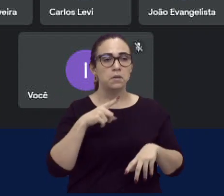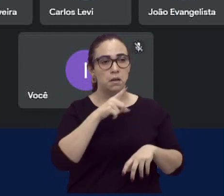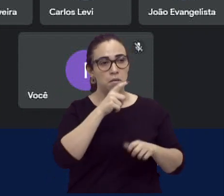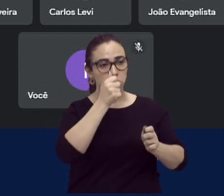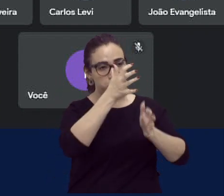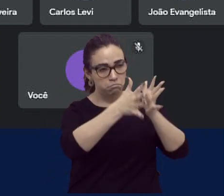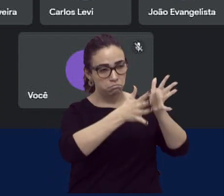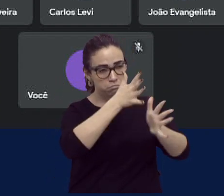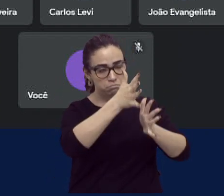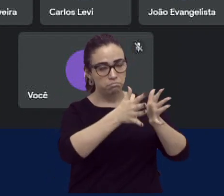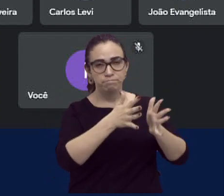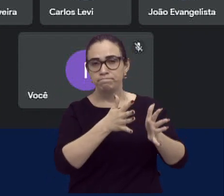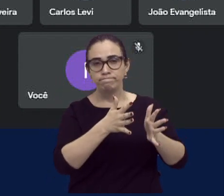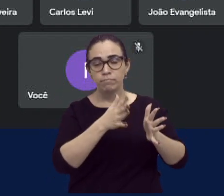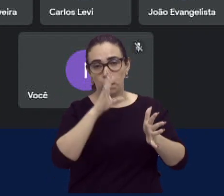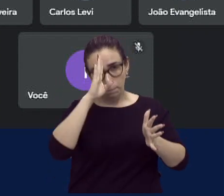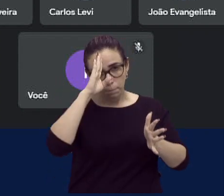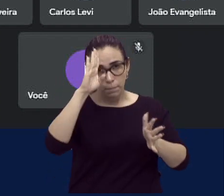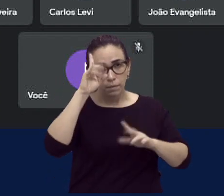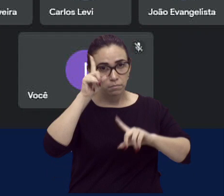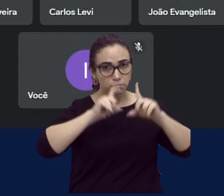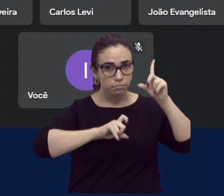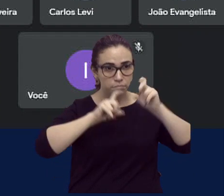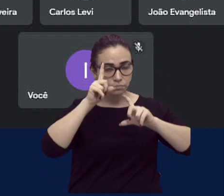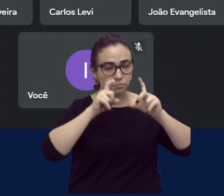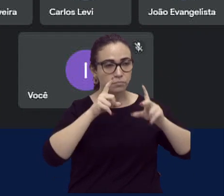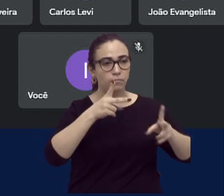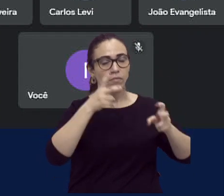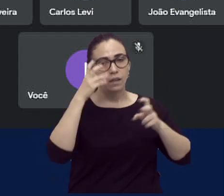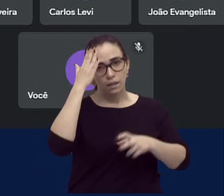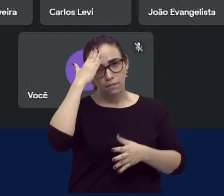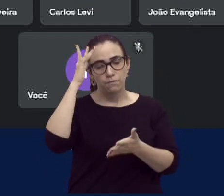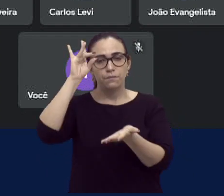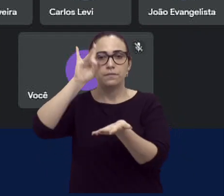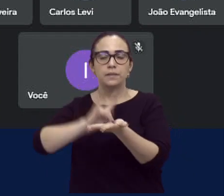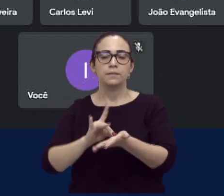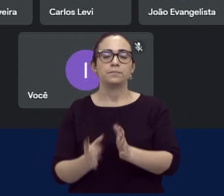conta quando você vai fazer a comunicação de um modo geral.